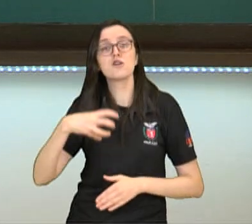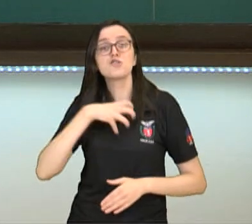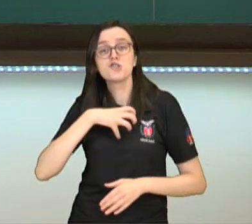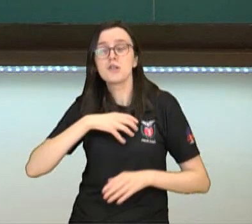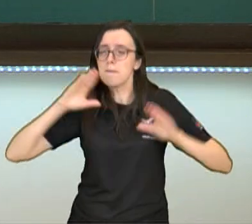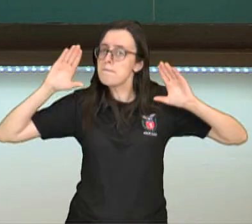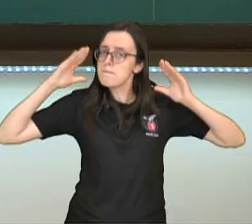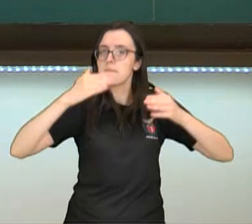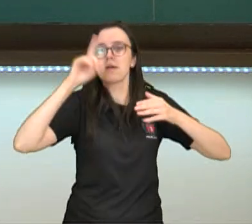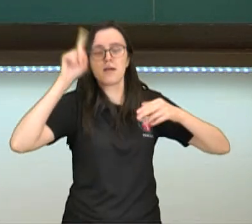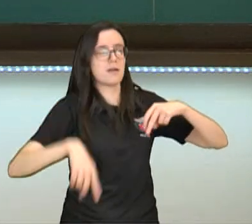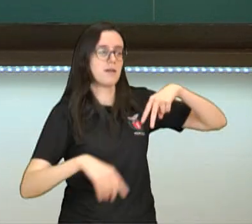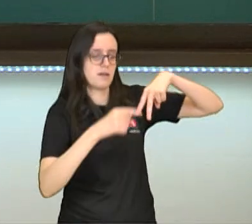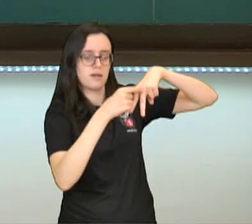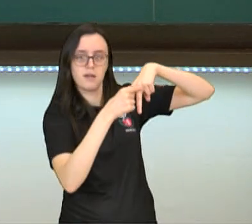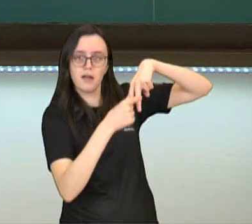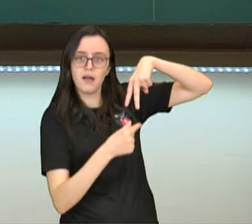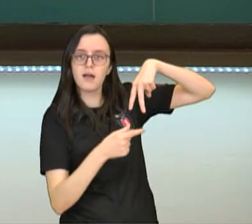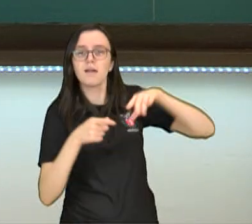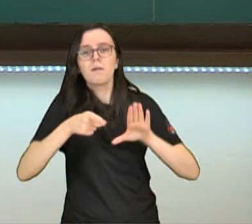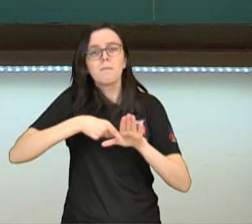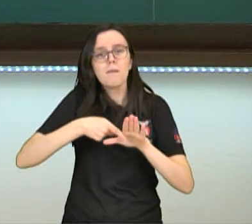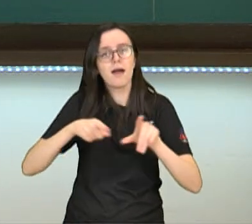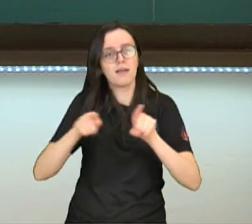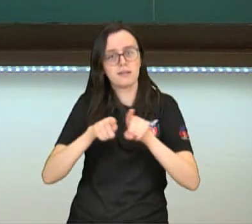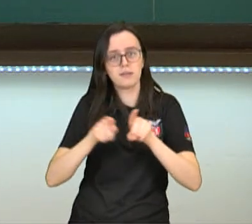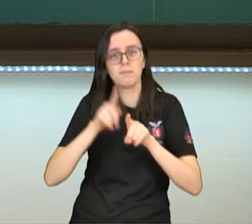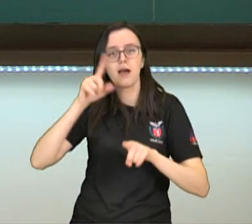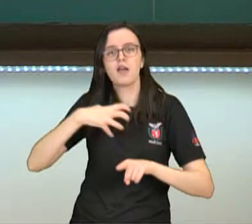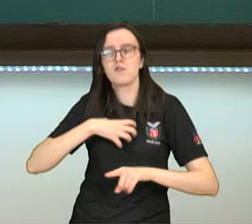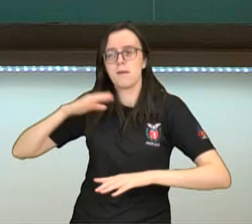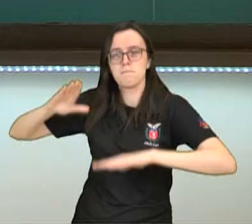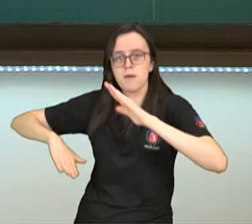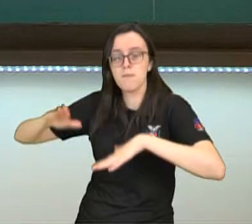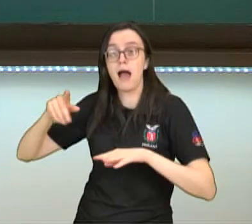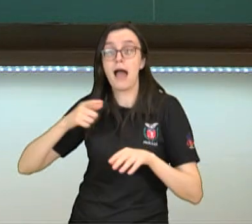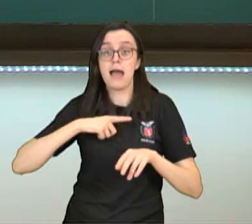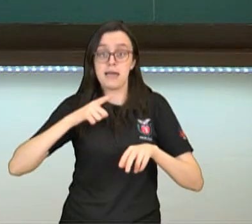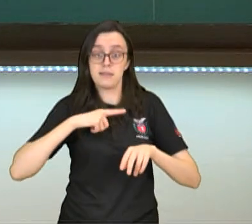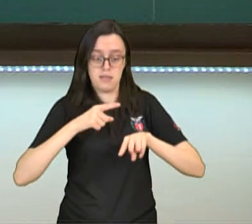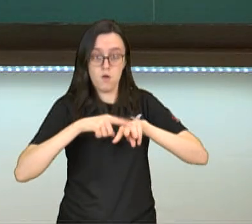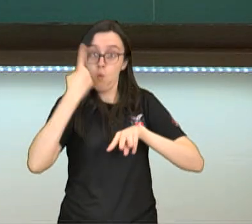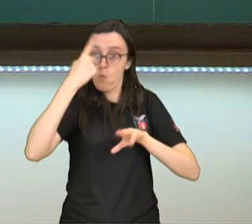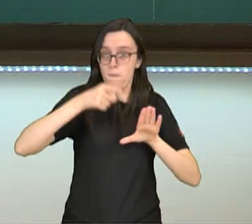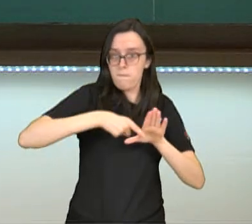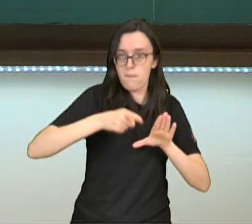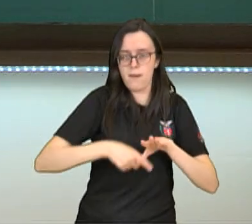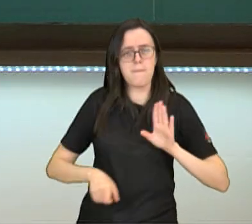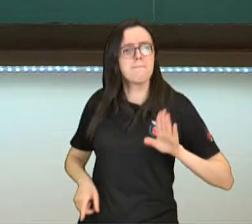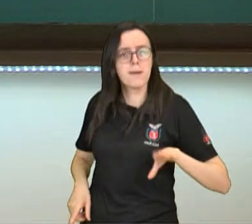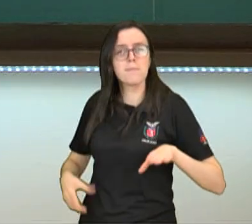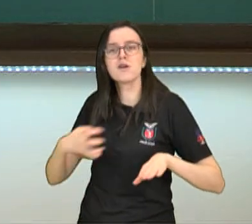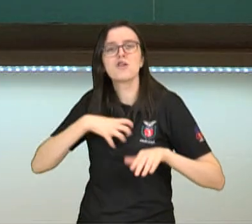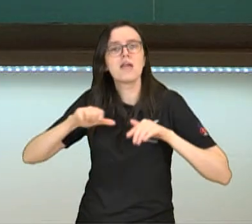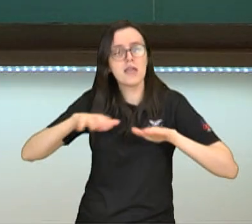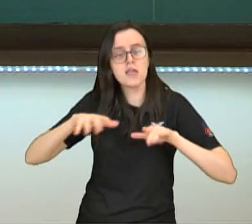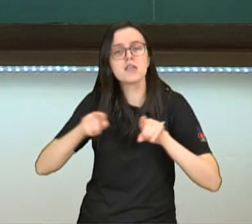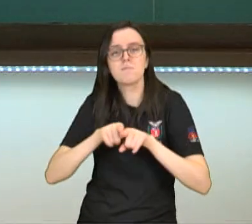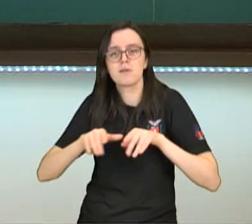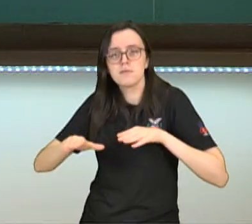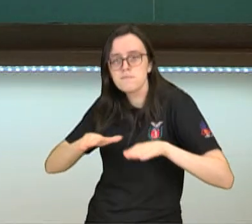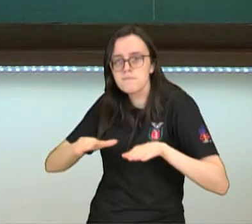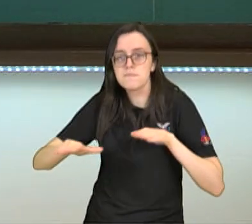pautada na movimentação de pernas e pés, com uma batida sempre de um pé marcando esse ritmo e a questão do